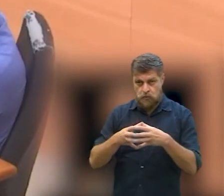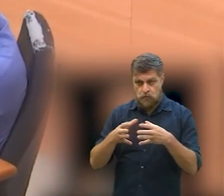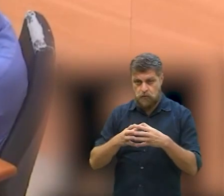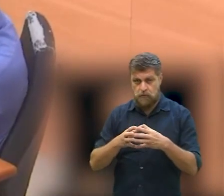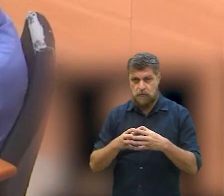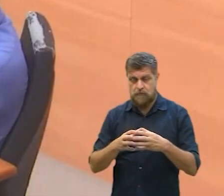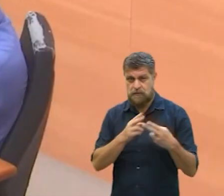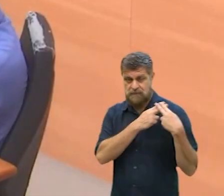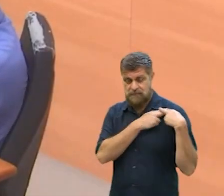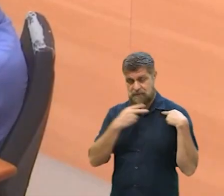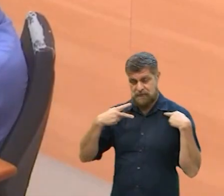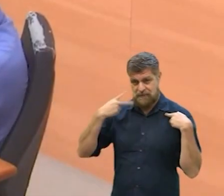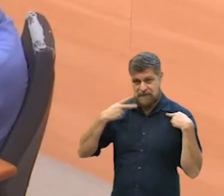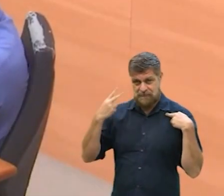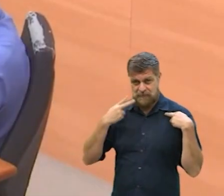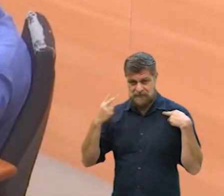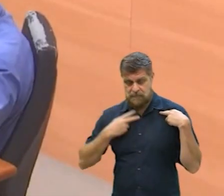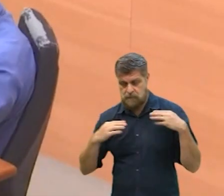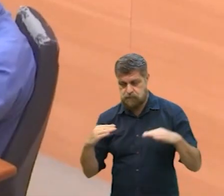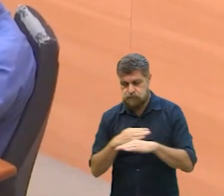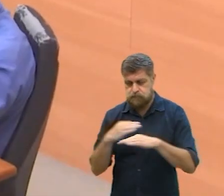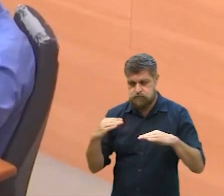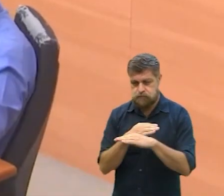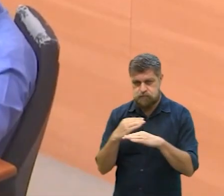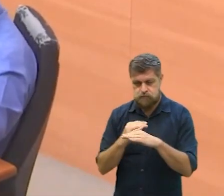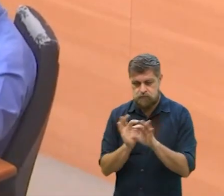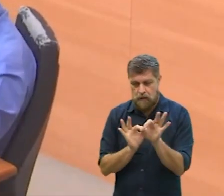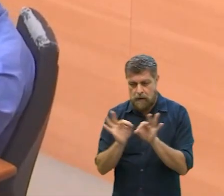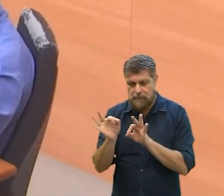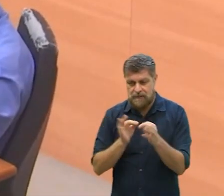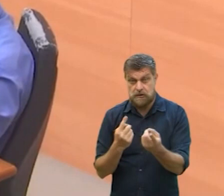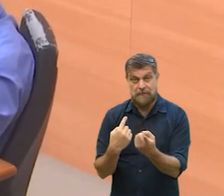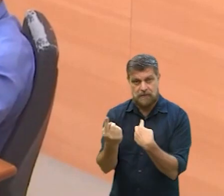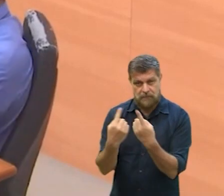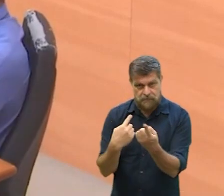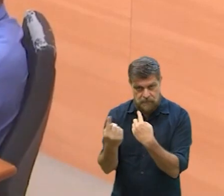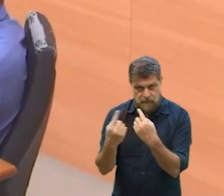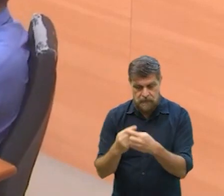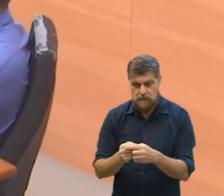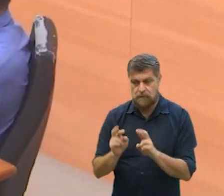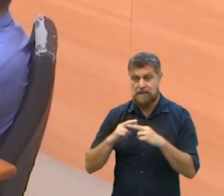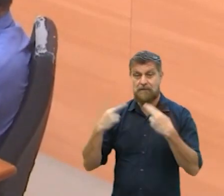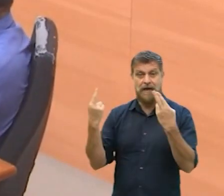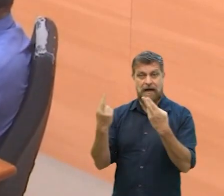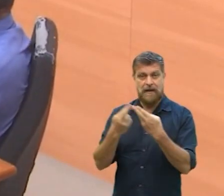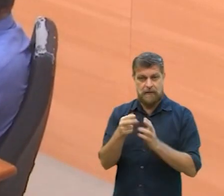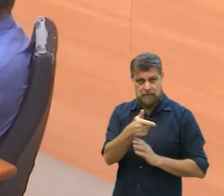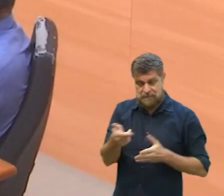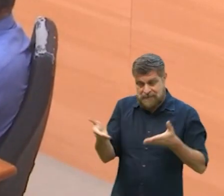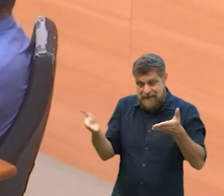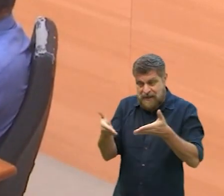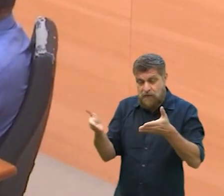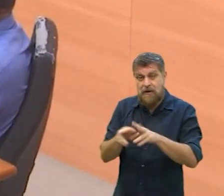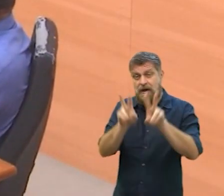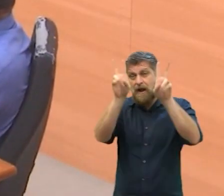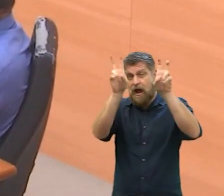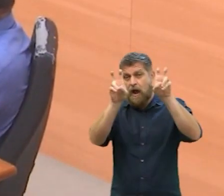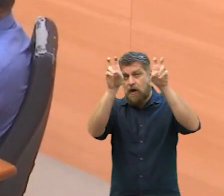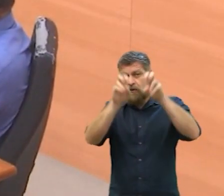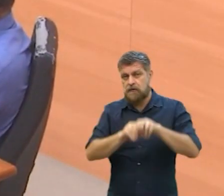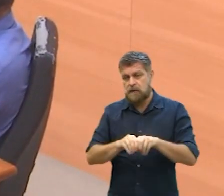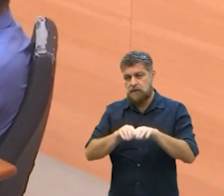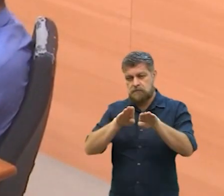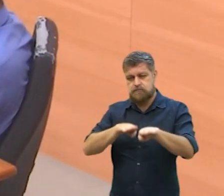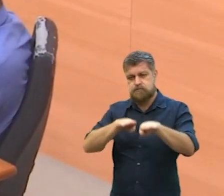A Comissão Permanente de Mobilidade Urbana e Planejamento Viário da Câmara se reuniu esta semana para abordar as